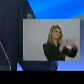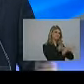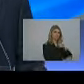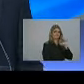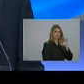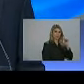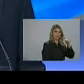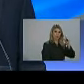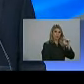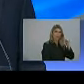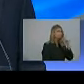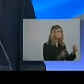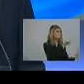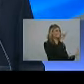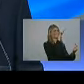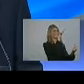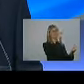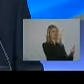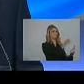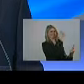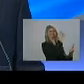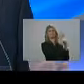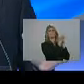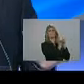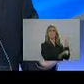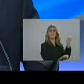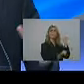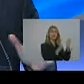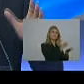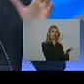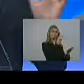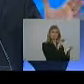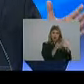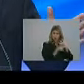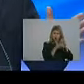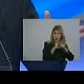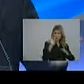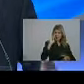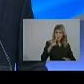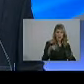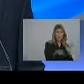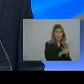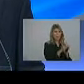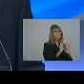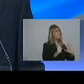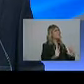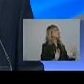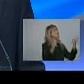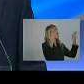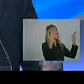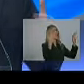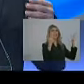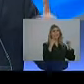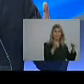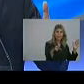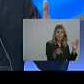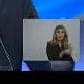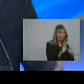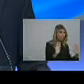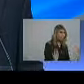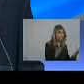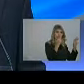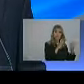Rômulo toca num ponto muito importante. Ele lembra que a Olimpíada não é só a realização de um grande evento, mas é também estimular a prática